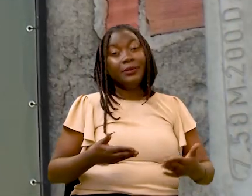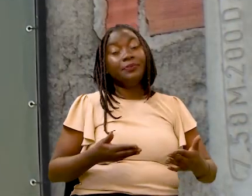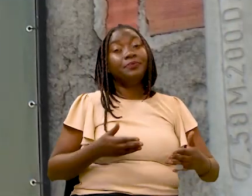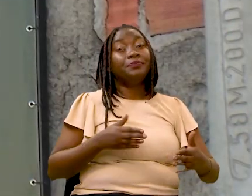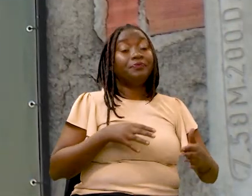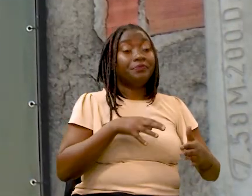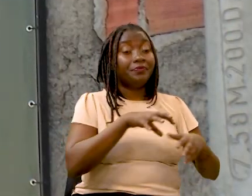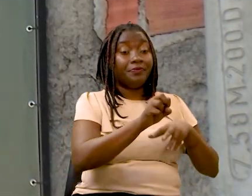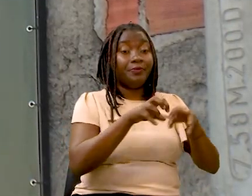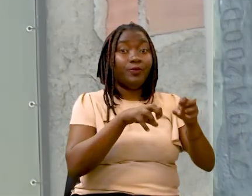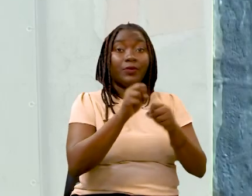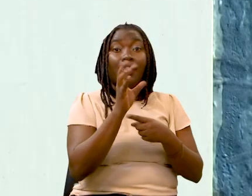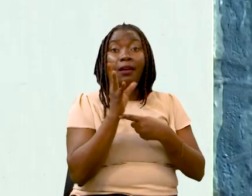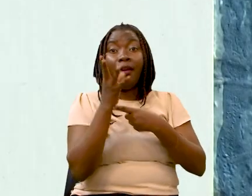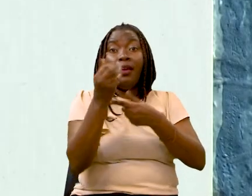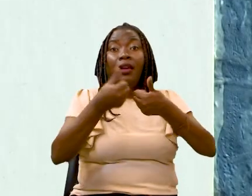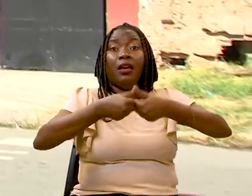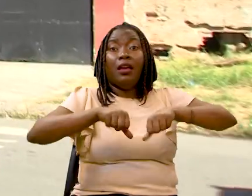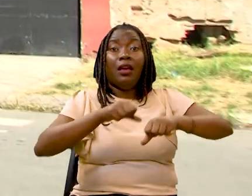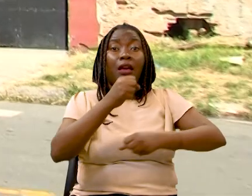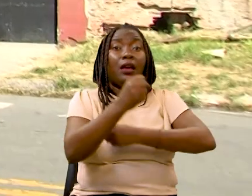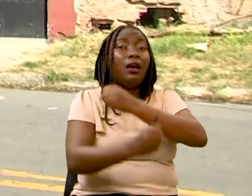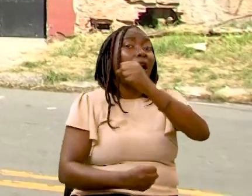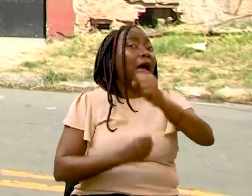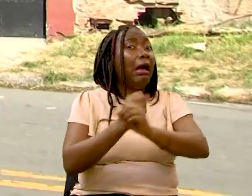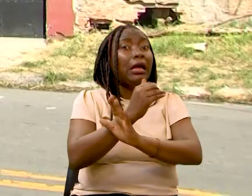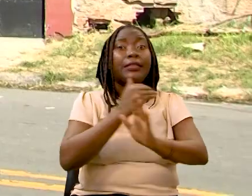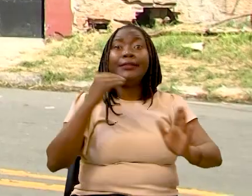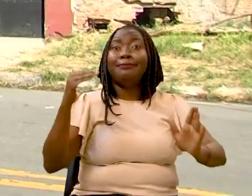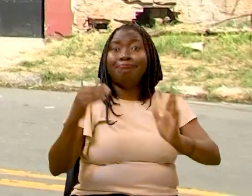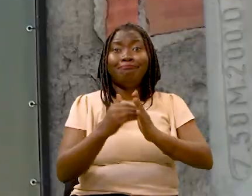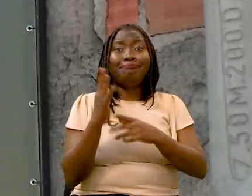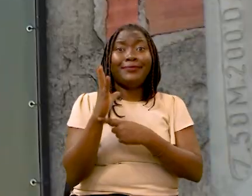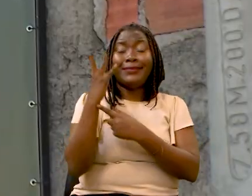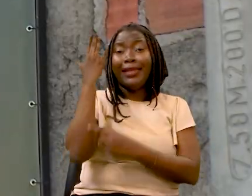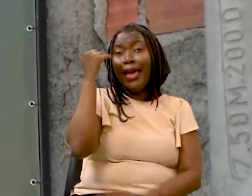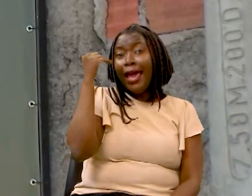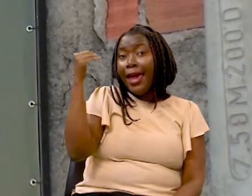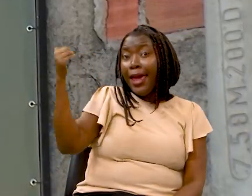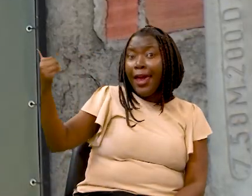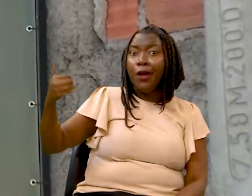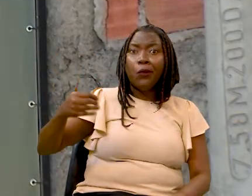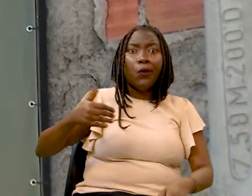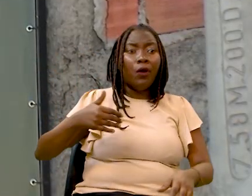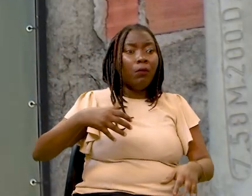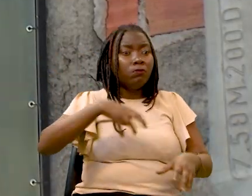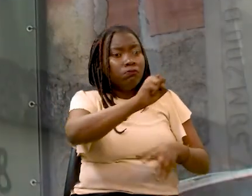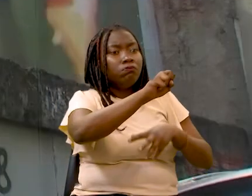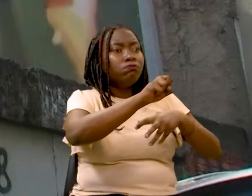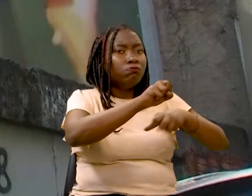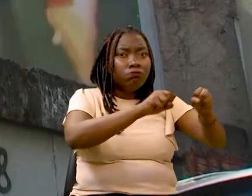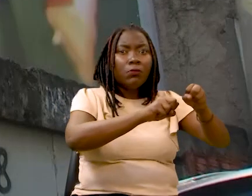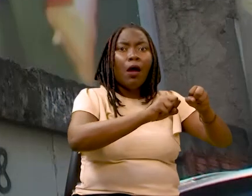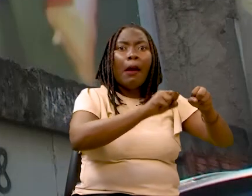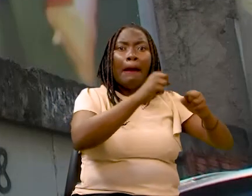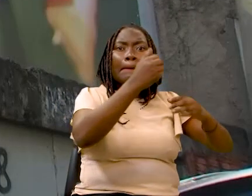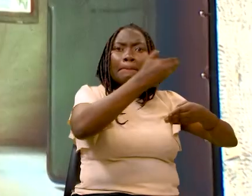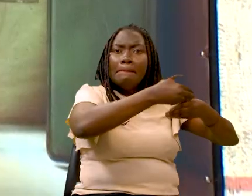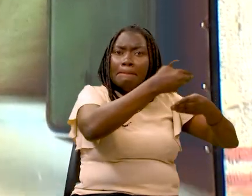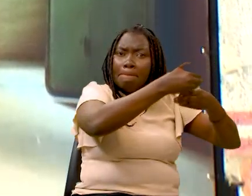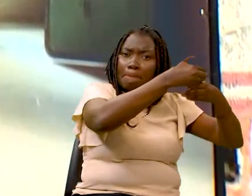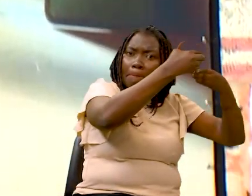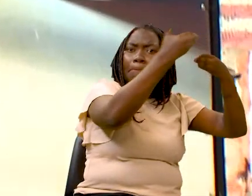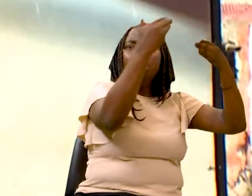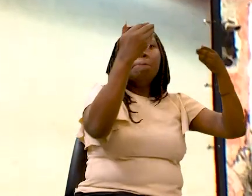nesse momento. É uma ocupação artística que vai ficar o ano inteiro lá, onde artistas renomados estão